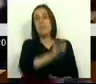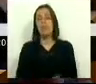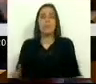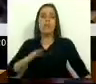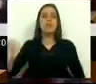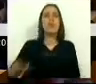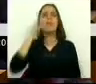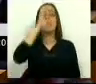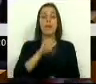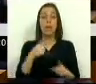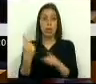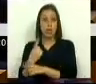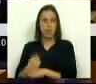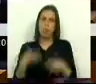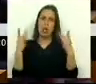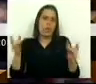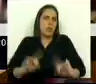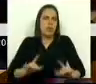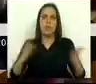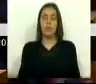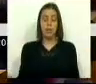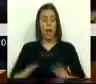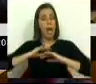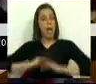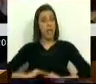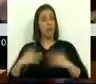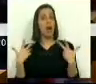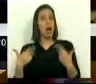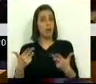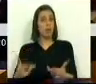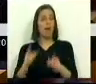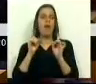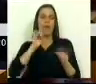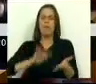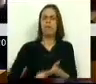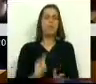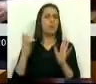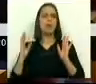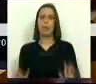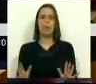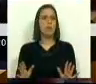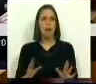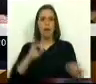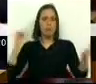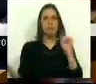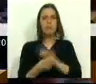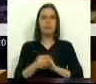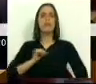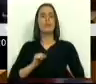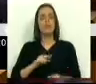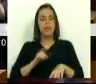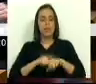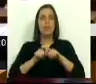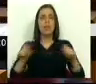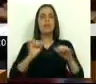Sr. Primeiro-Ministro, com estas coisas não se brinca. Alívio da austeridade é fundamental para invertermos o nosso